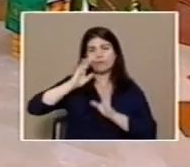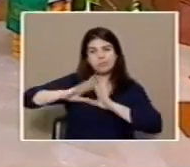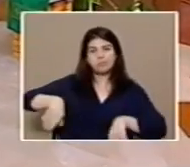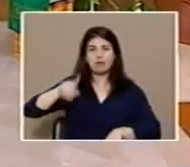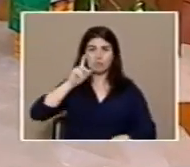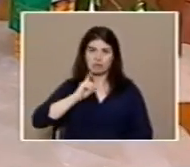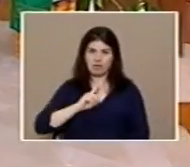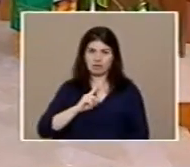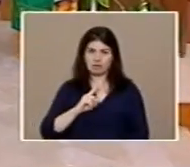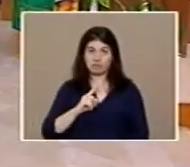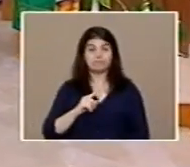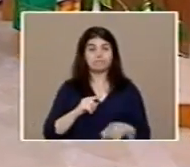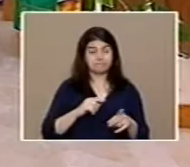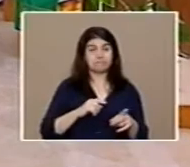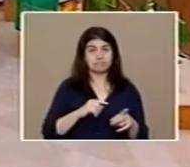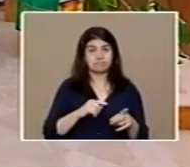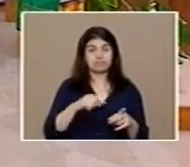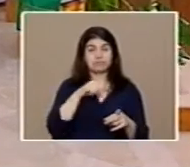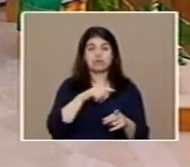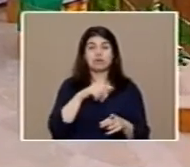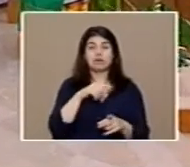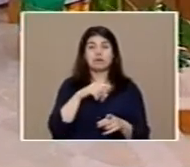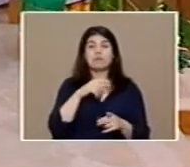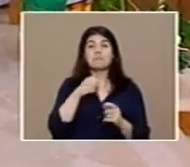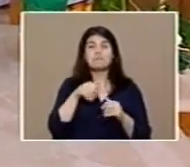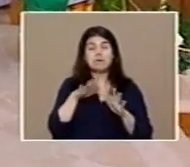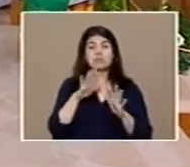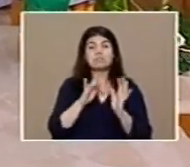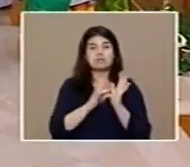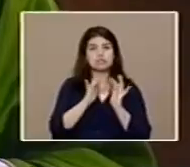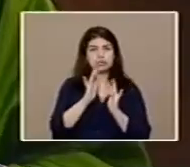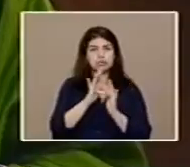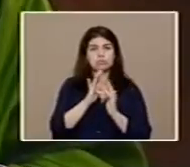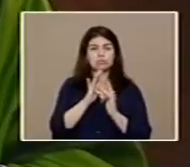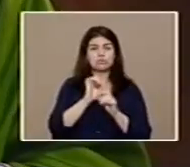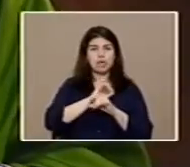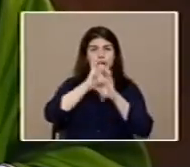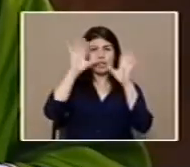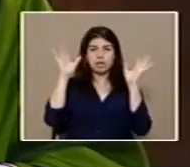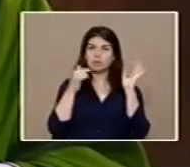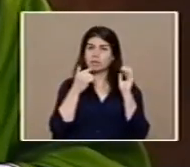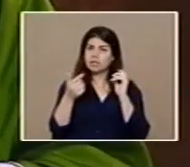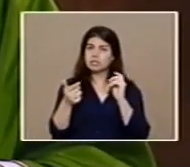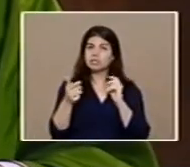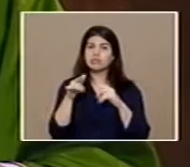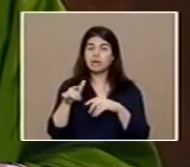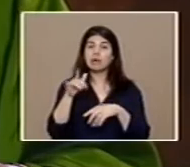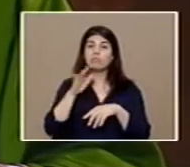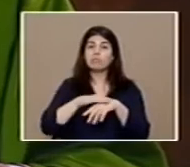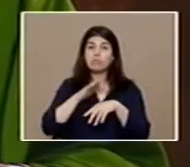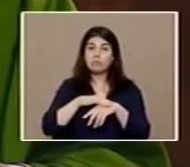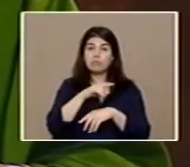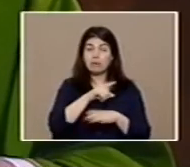em relação a algo que Moisés tinha permitido mas Jesus diz muito claramente Foi por causa da dureza do vosso